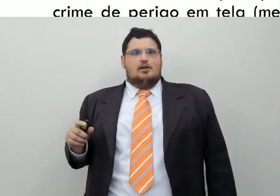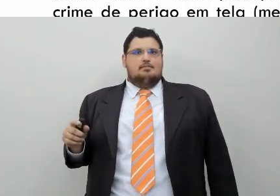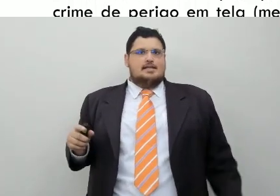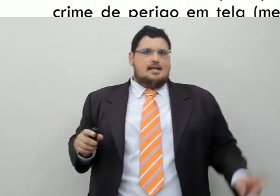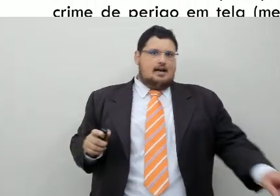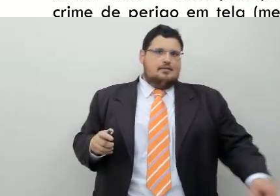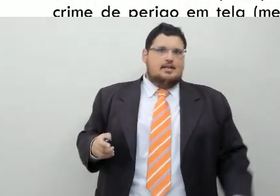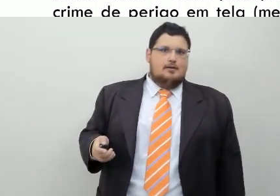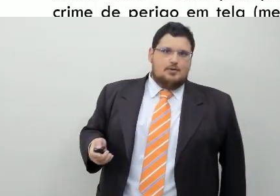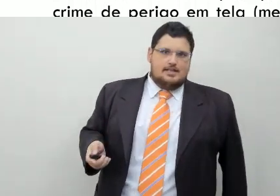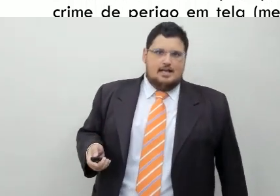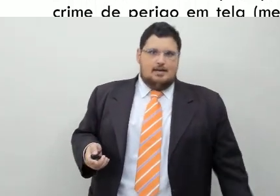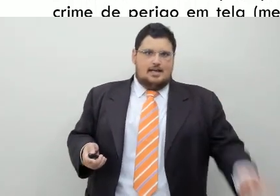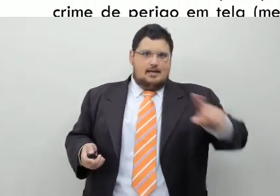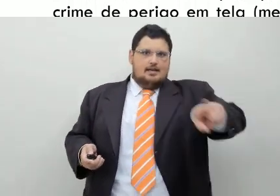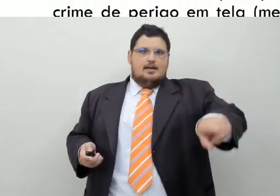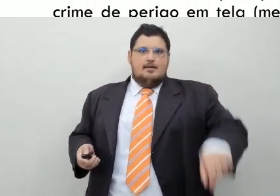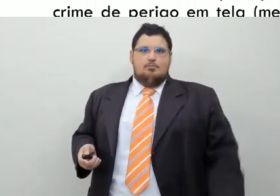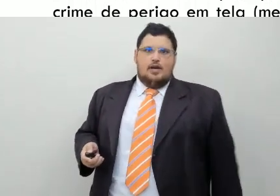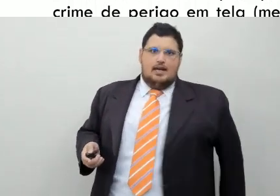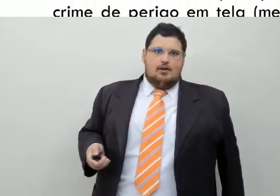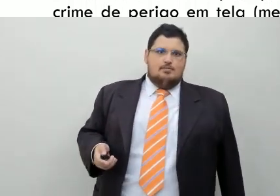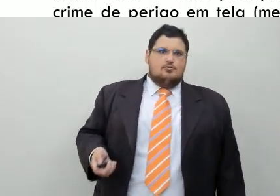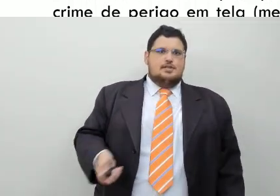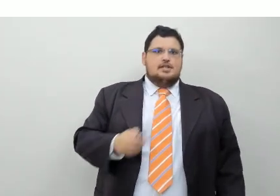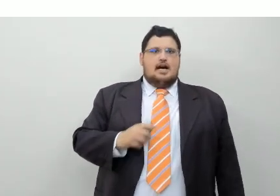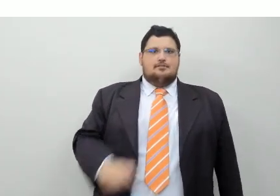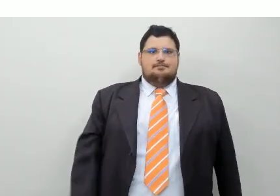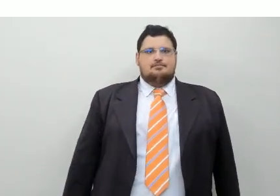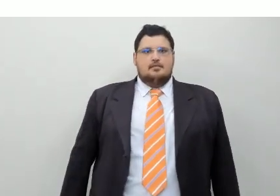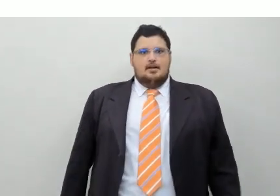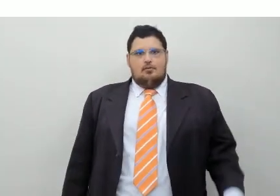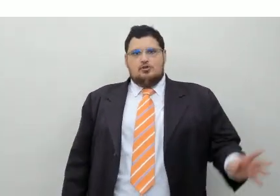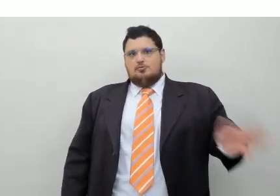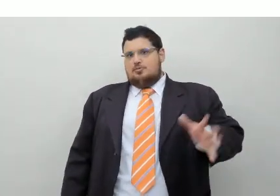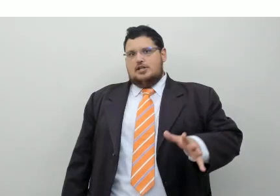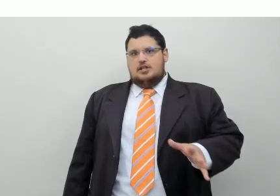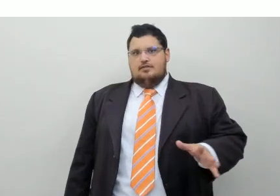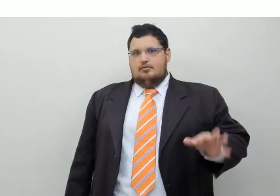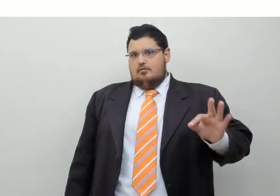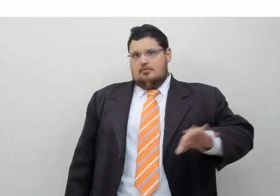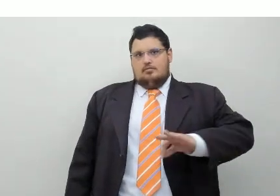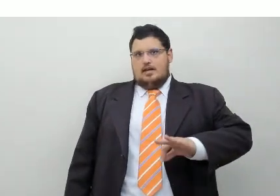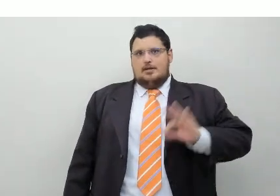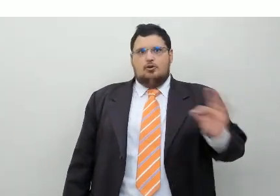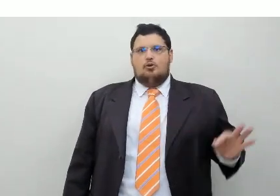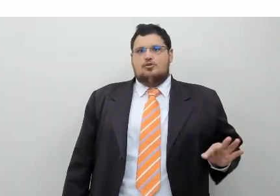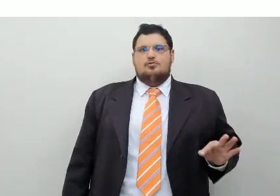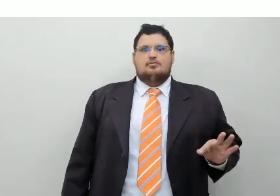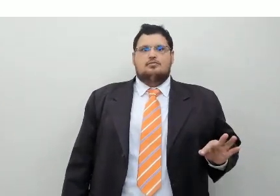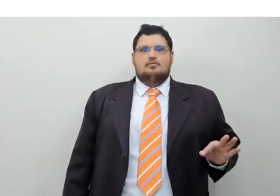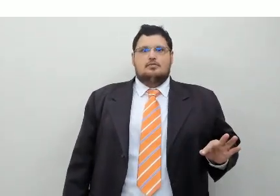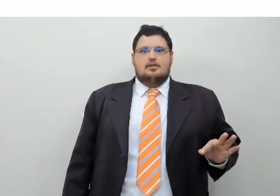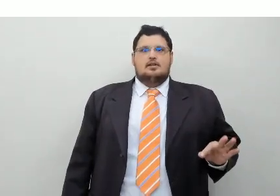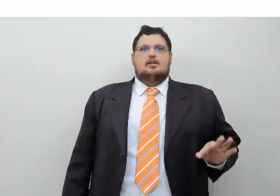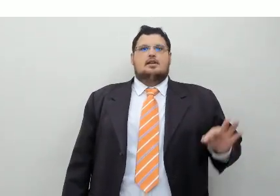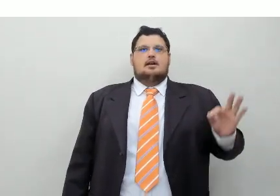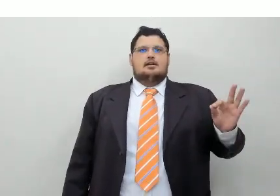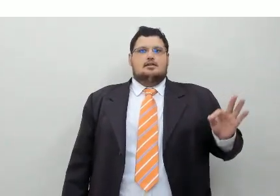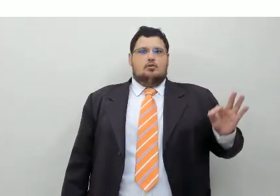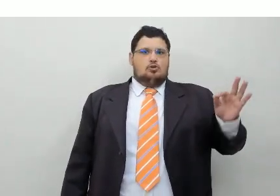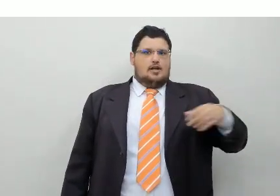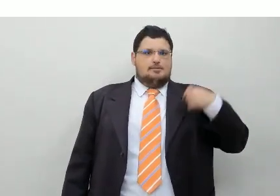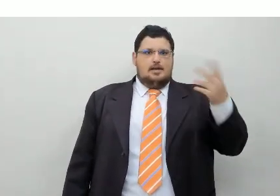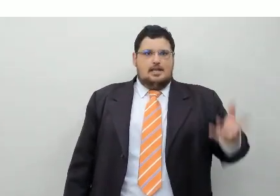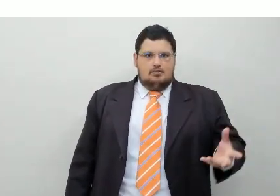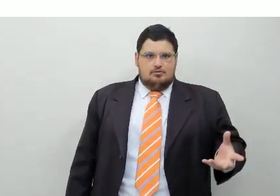pelo crime mais grave e não por esse crime aqui, porque ele é um crime subsidiário. Bom, o tipo subjetivo, crime é doloso, né?